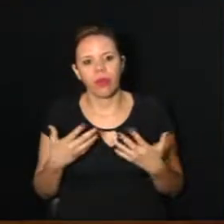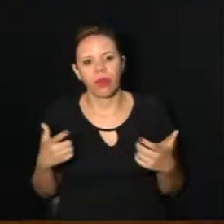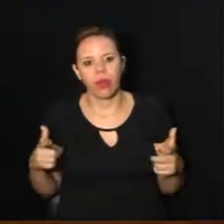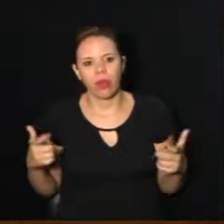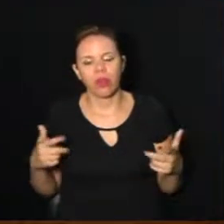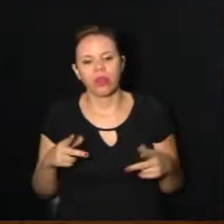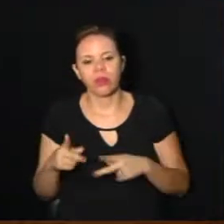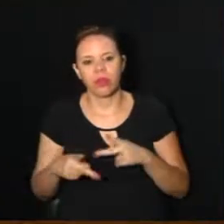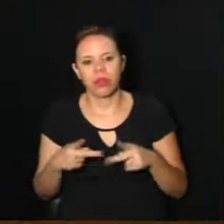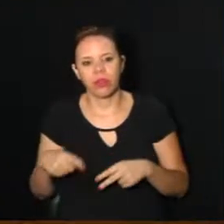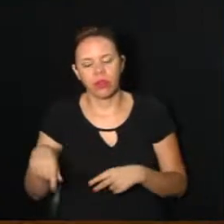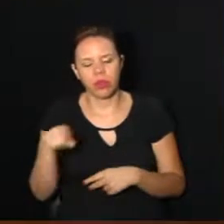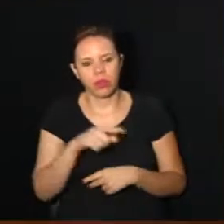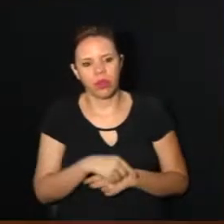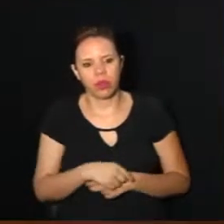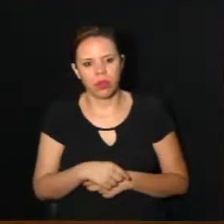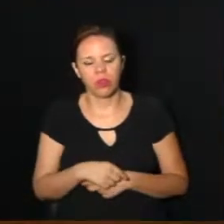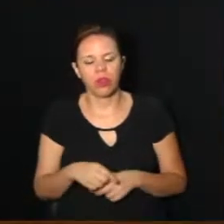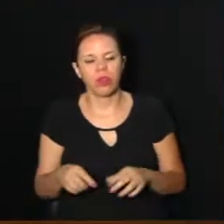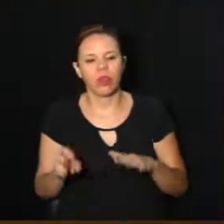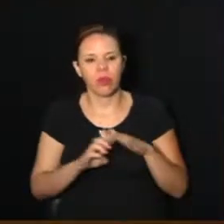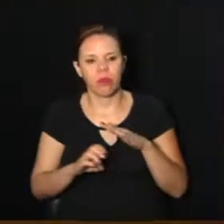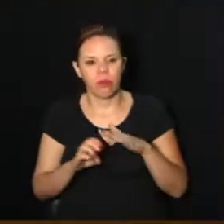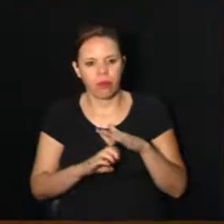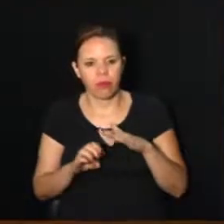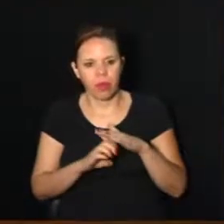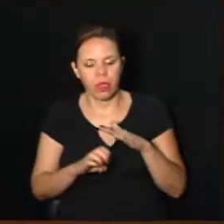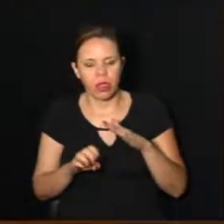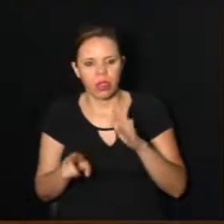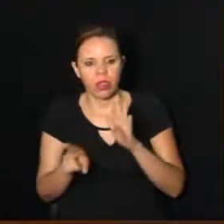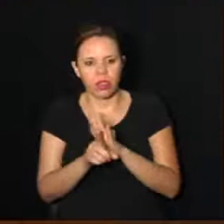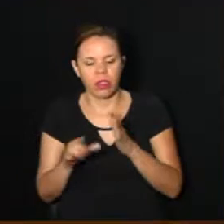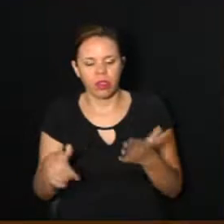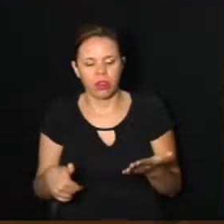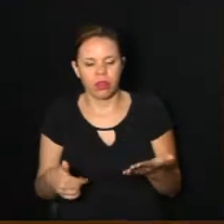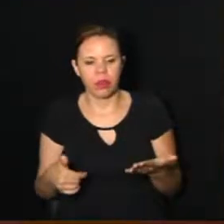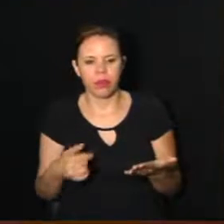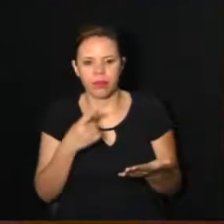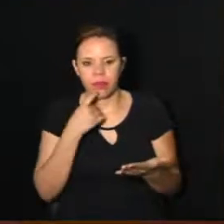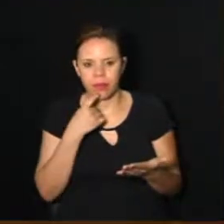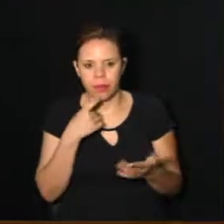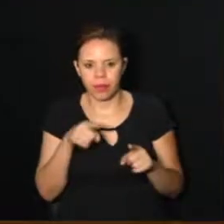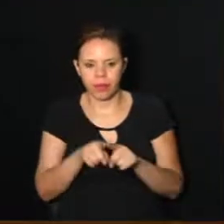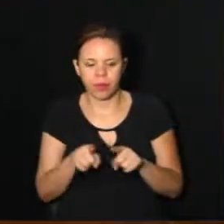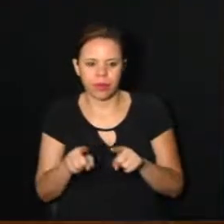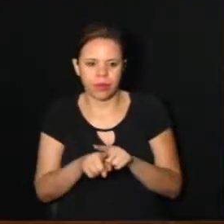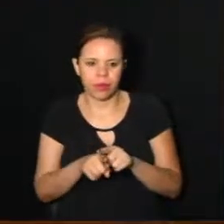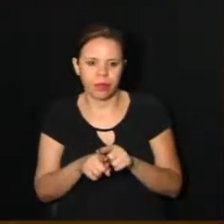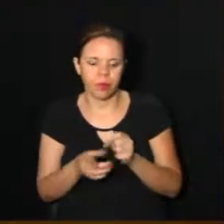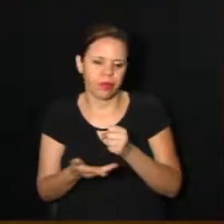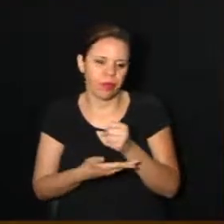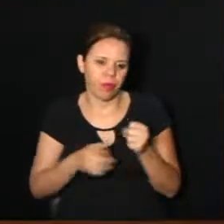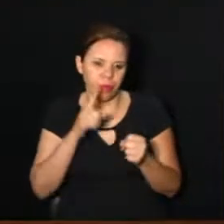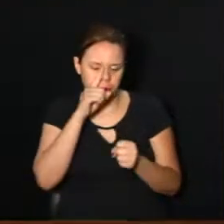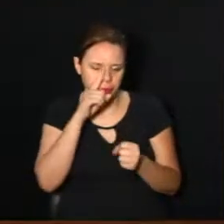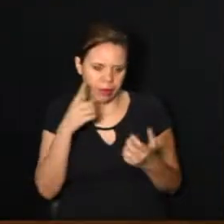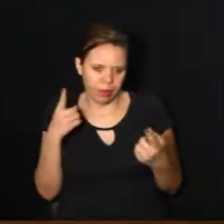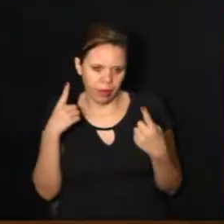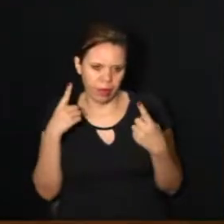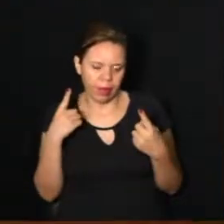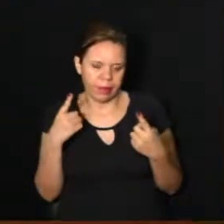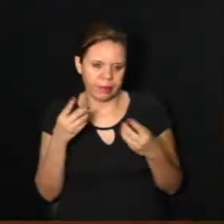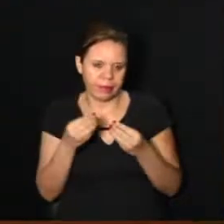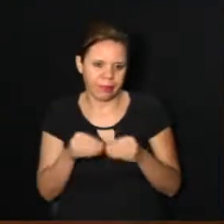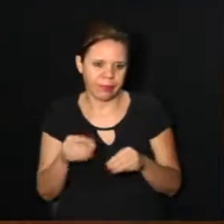da população empresarial aqui da parte de Campinas a questão do baixo risco. Porque hoje a gente